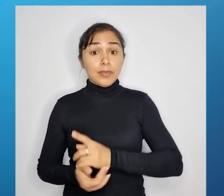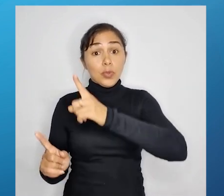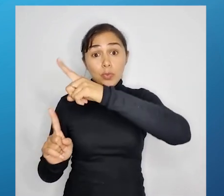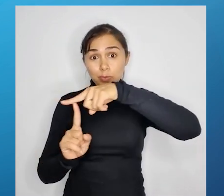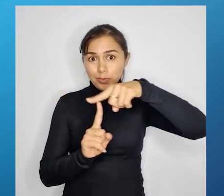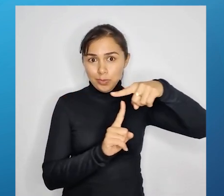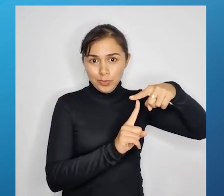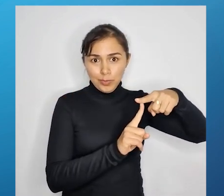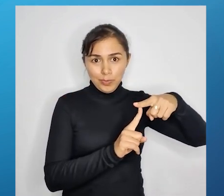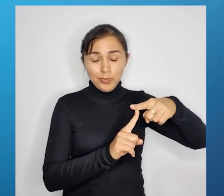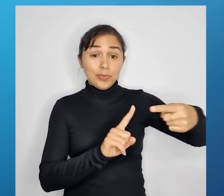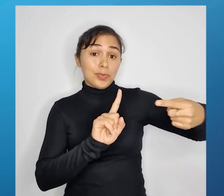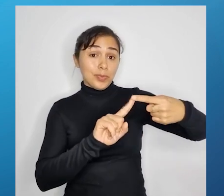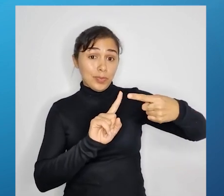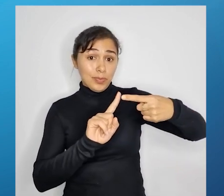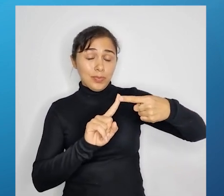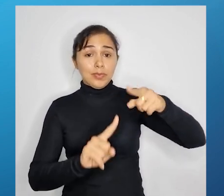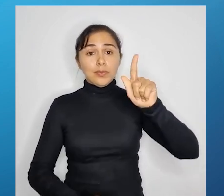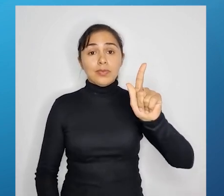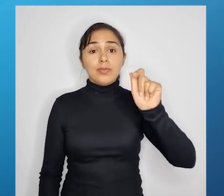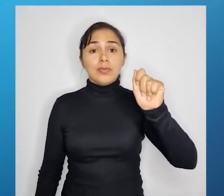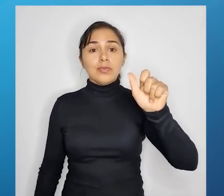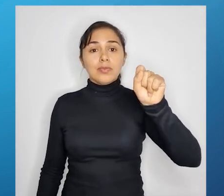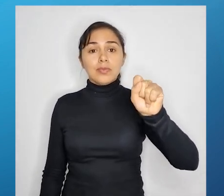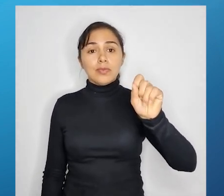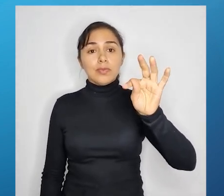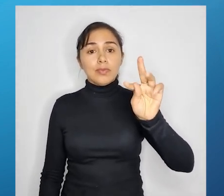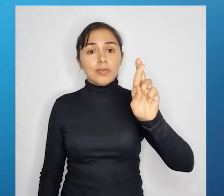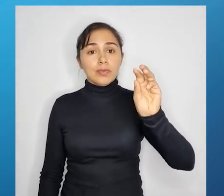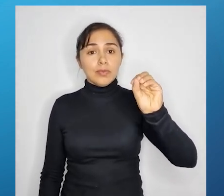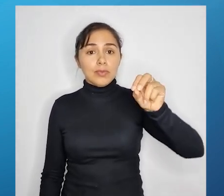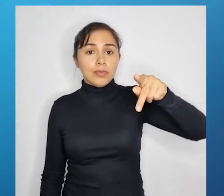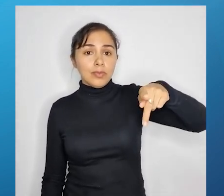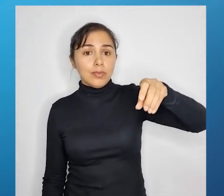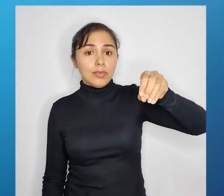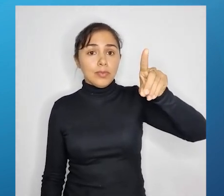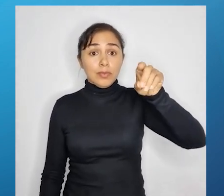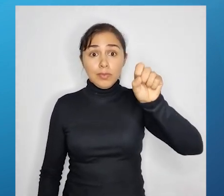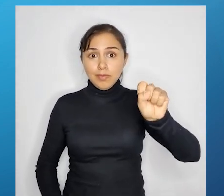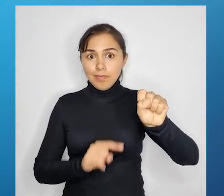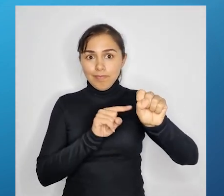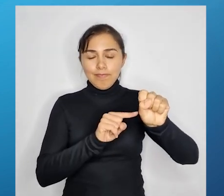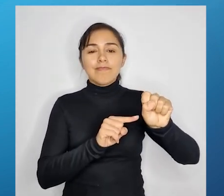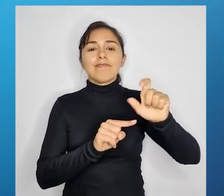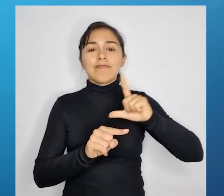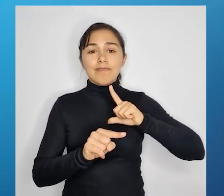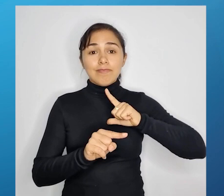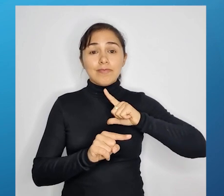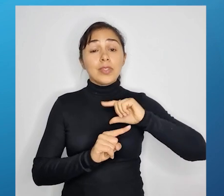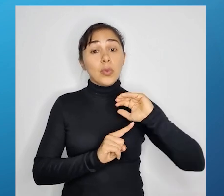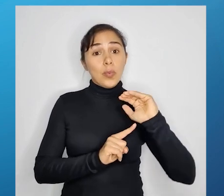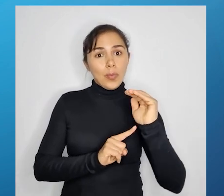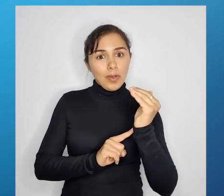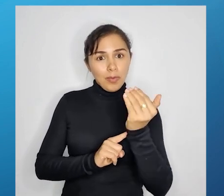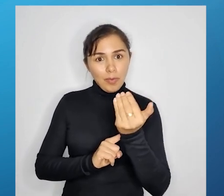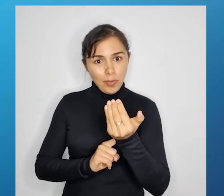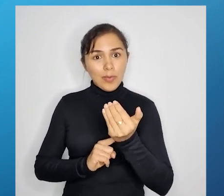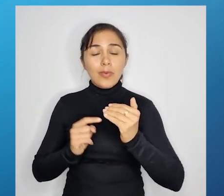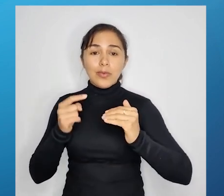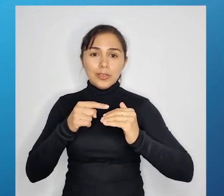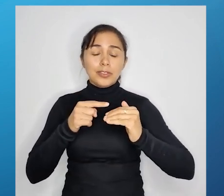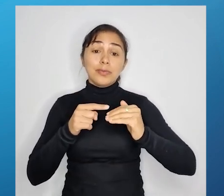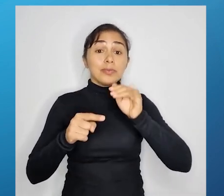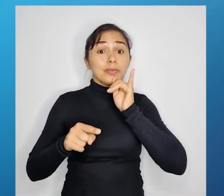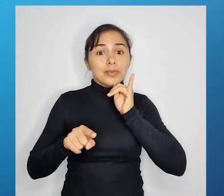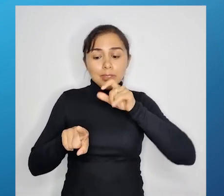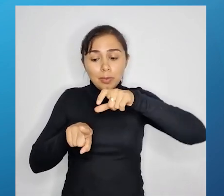Classificação dos moluscos. Gastrópodes. Possui uma concha em espiral constituída por uma única peça. Aqui como representantes